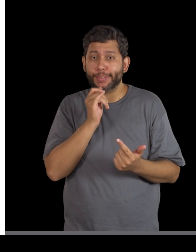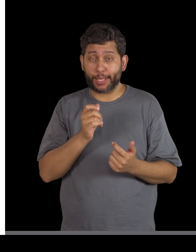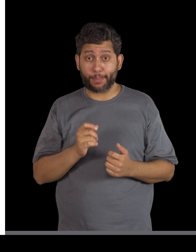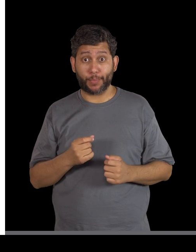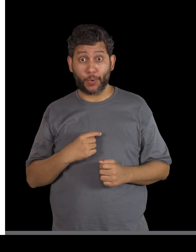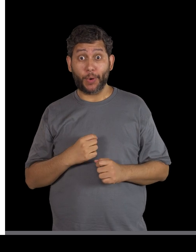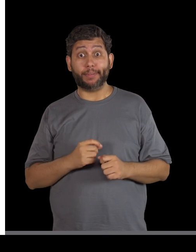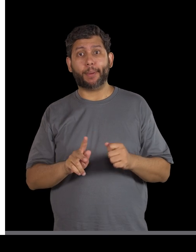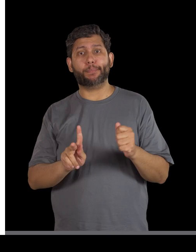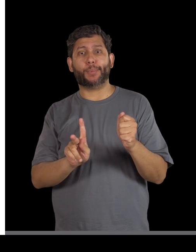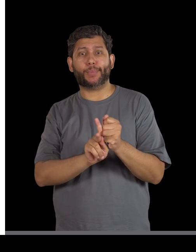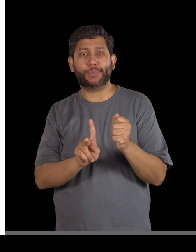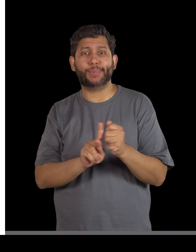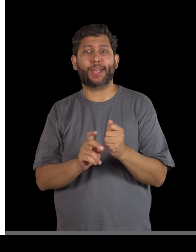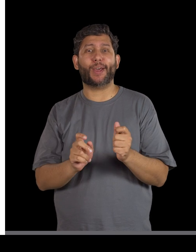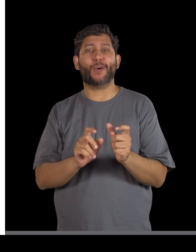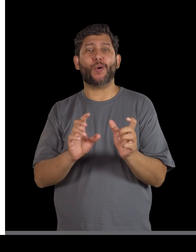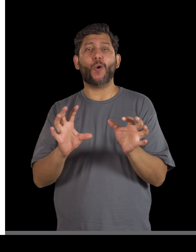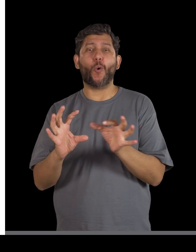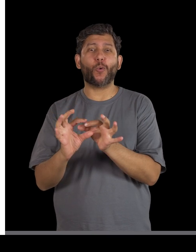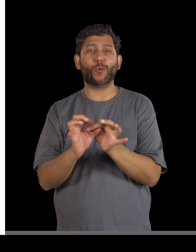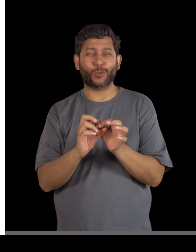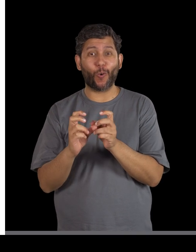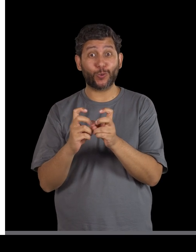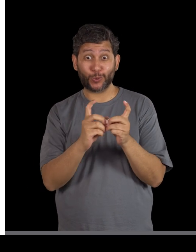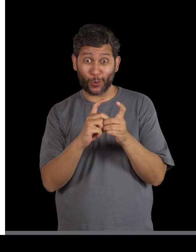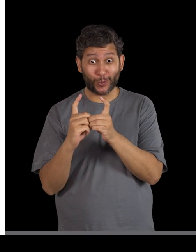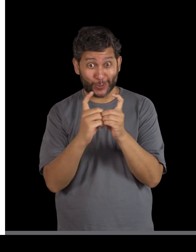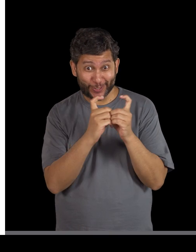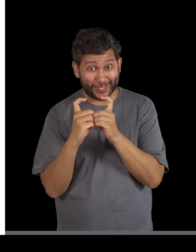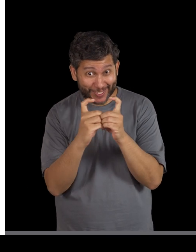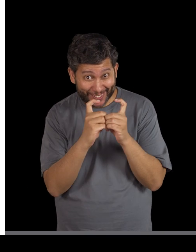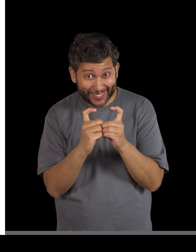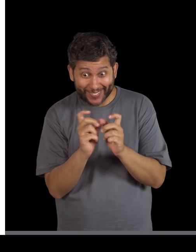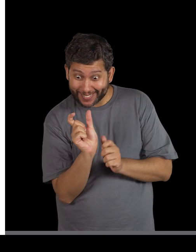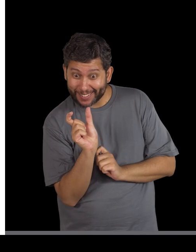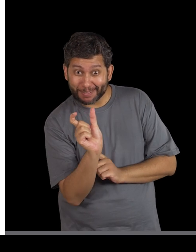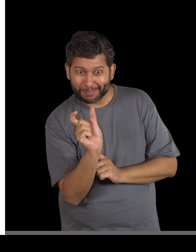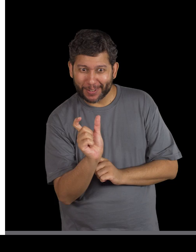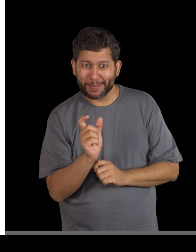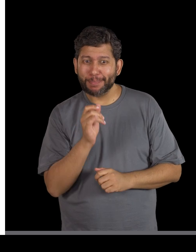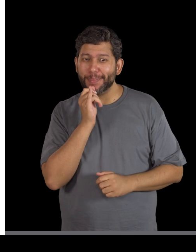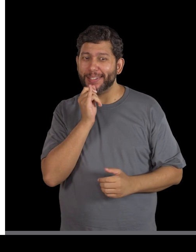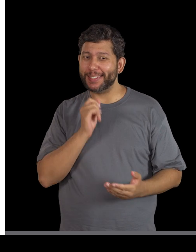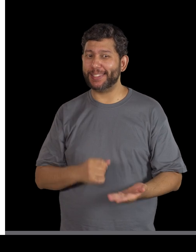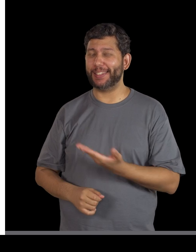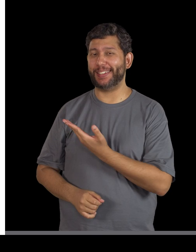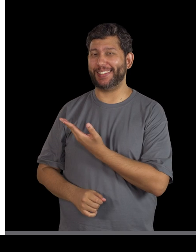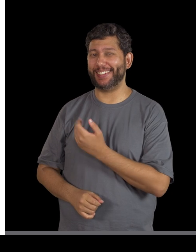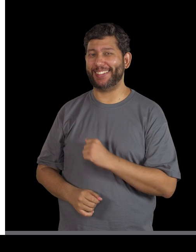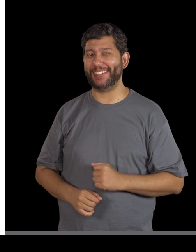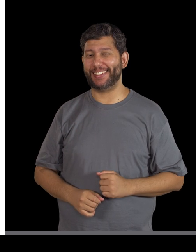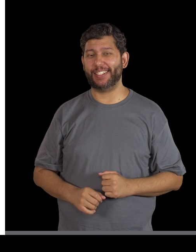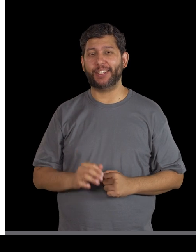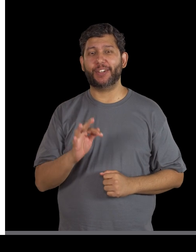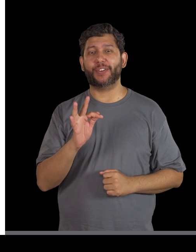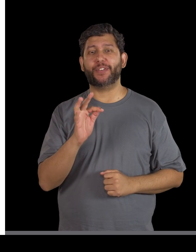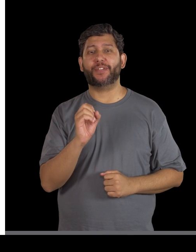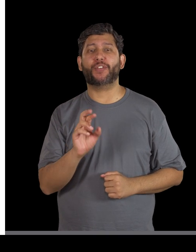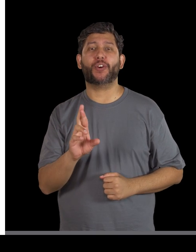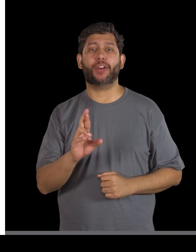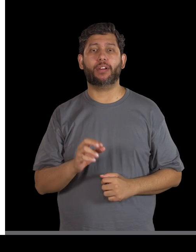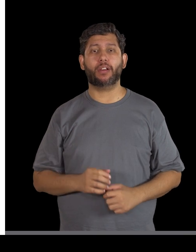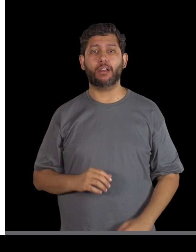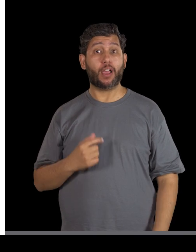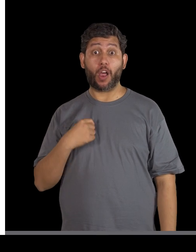exemplo, preposições, conjunções. Na fala contínua, geralmente vai ter um schwazinho ali, como por exemplo, this is for you, for